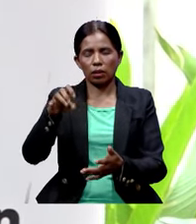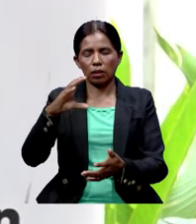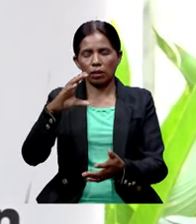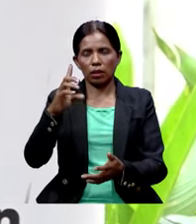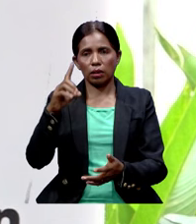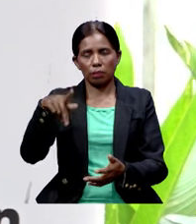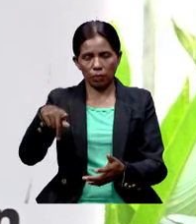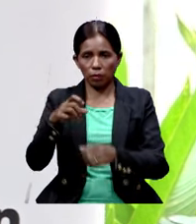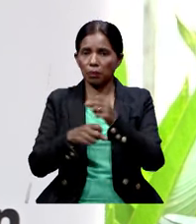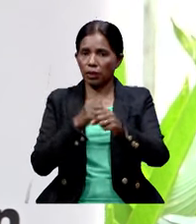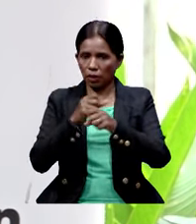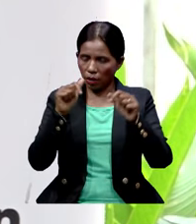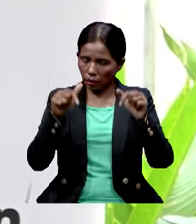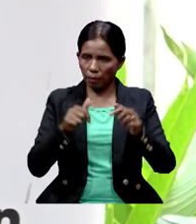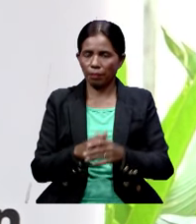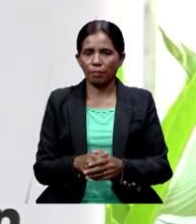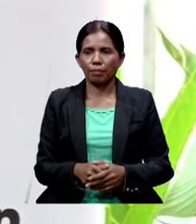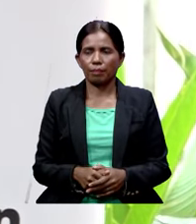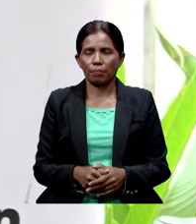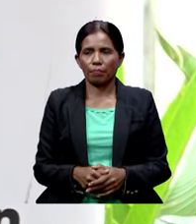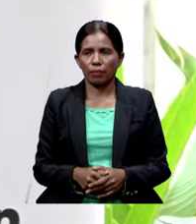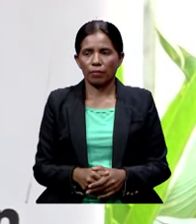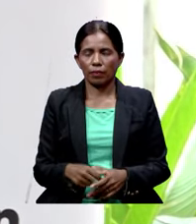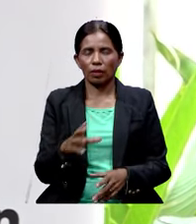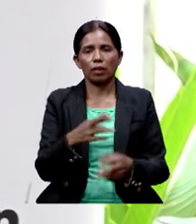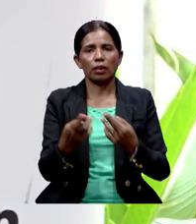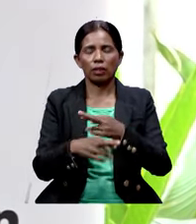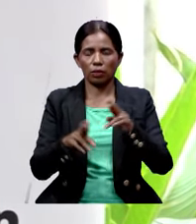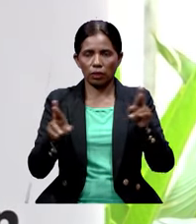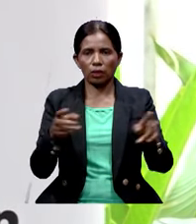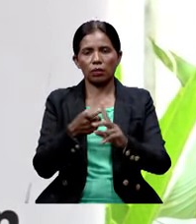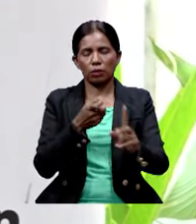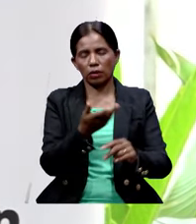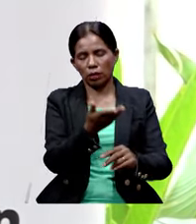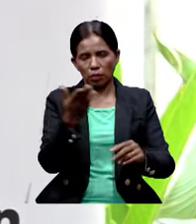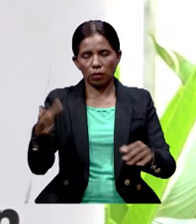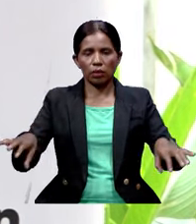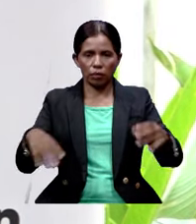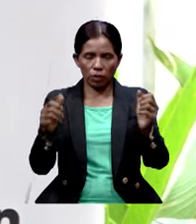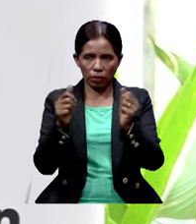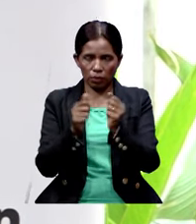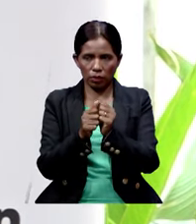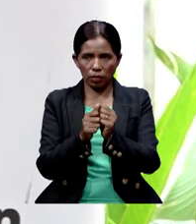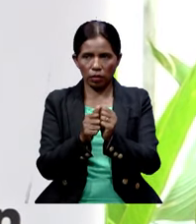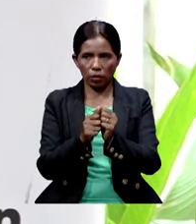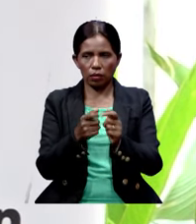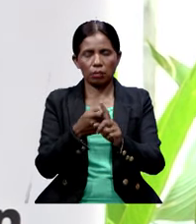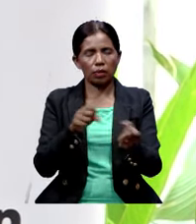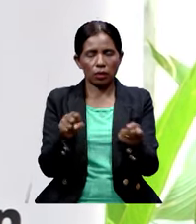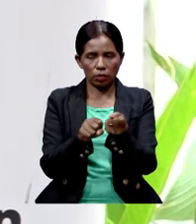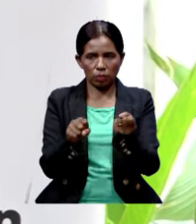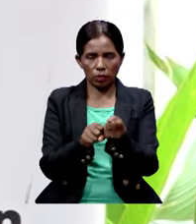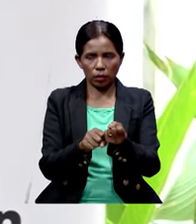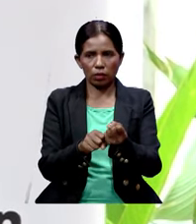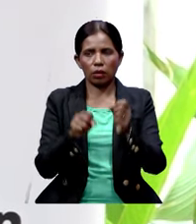nidane. Idane mak zeltado Lihusi iminia preparação municipalza